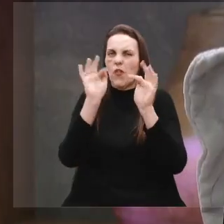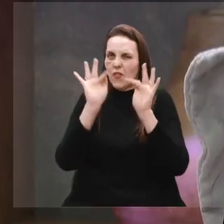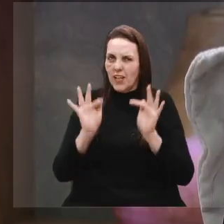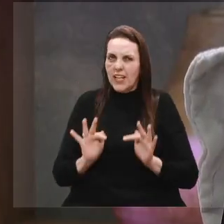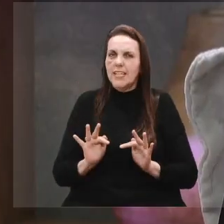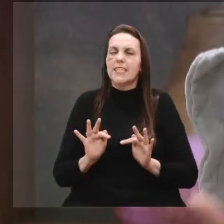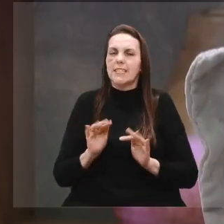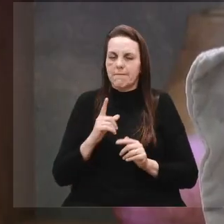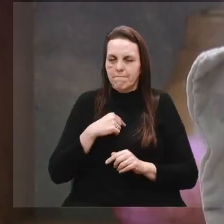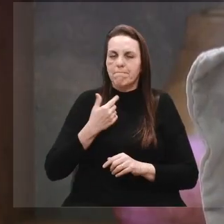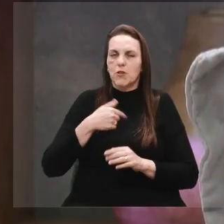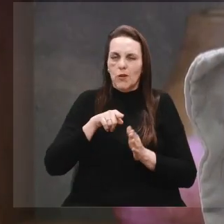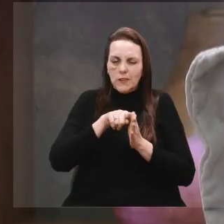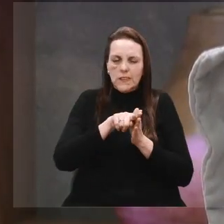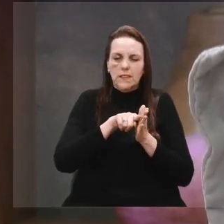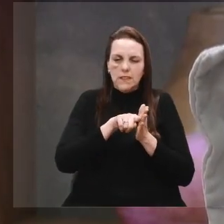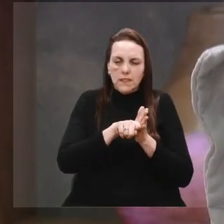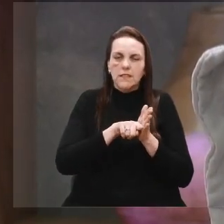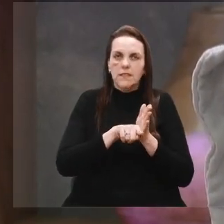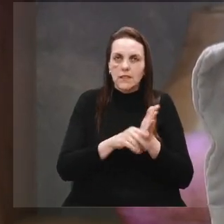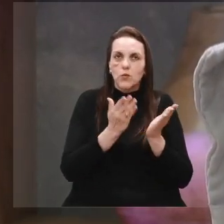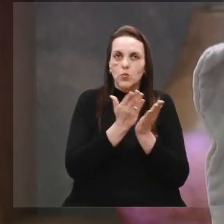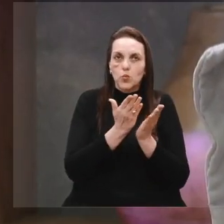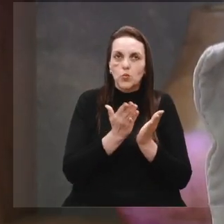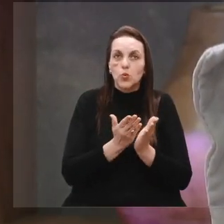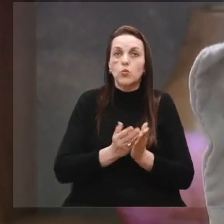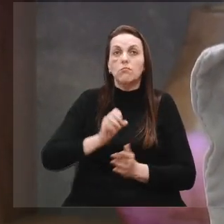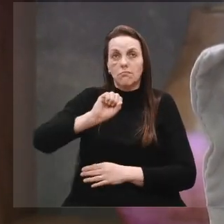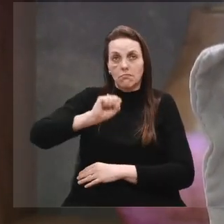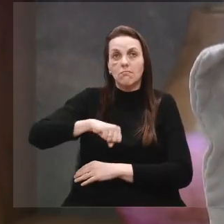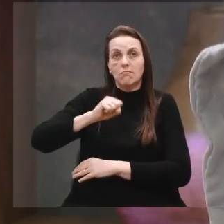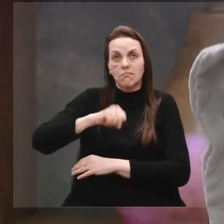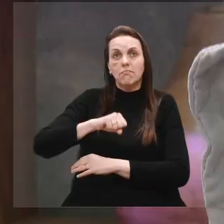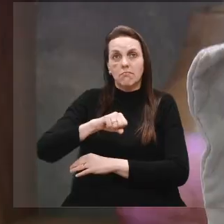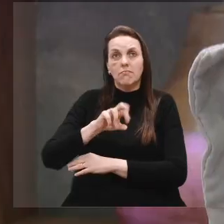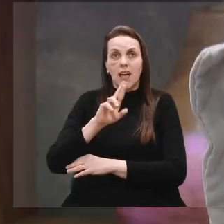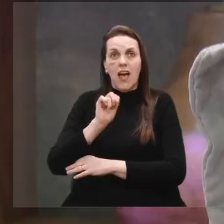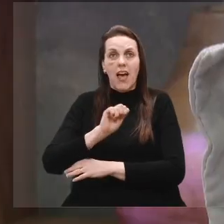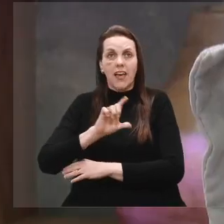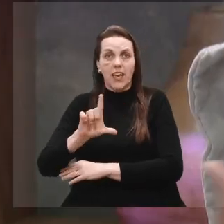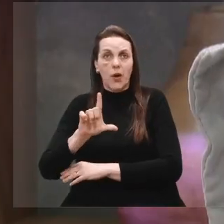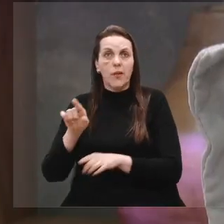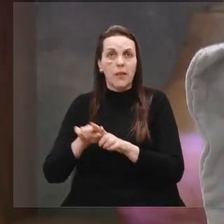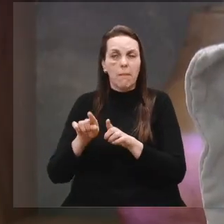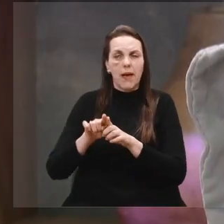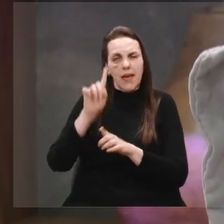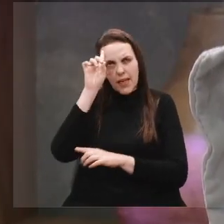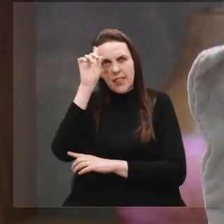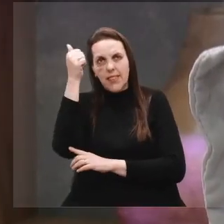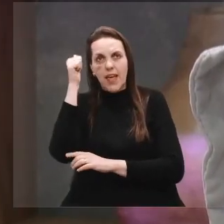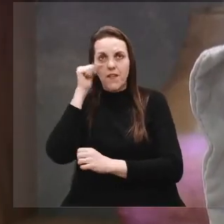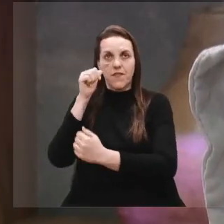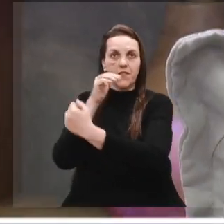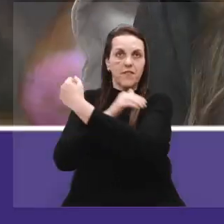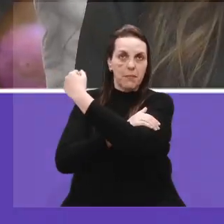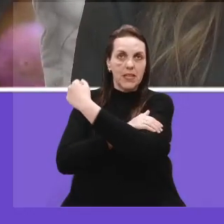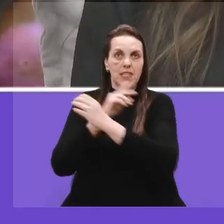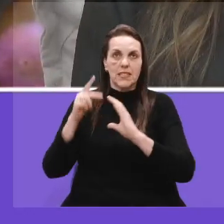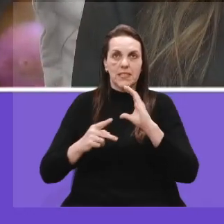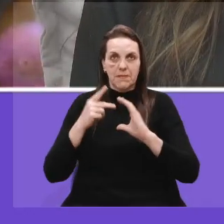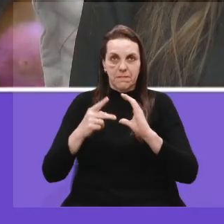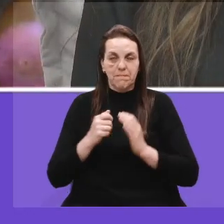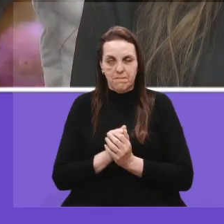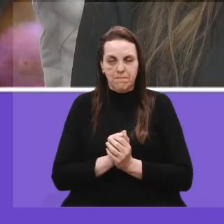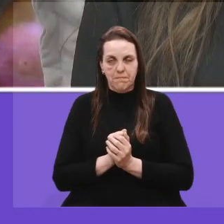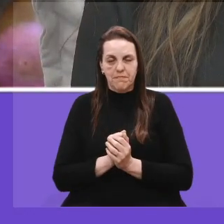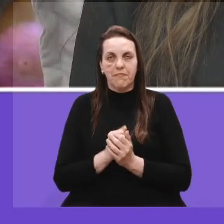muito feliz ao ir estudando e descobrir que sim, que a Raquel tinha sido também a presença das ideias feministas no